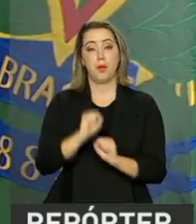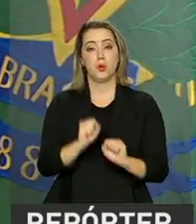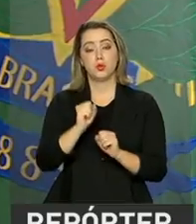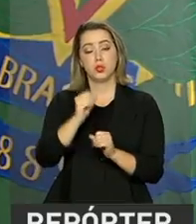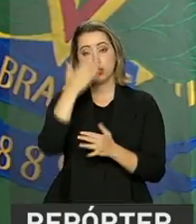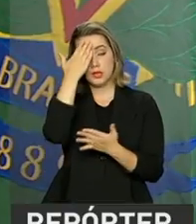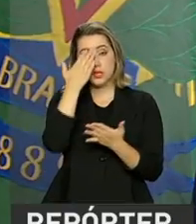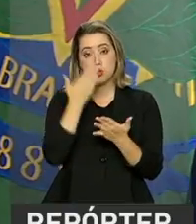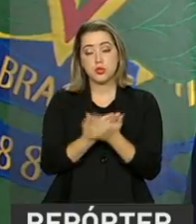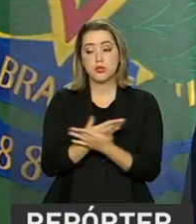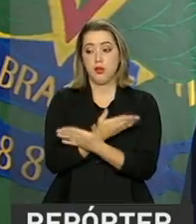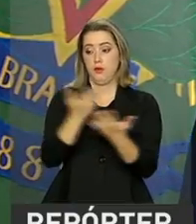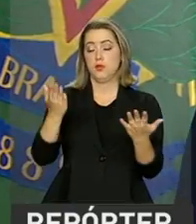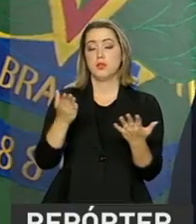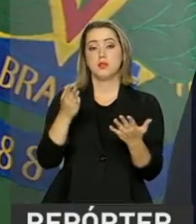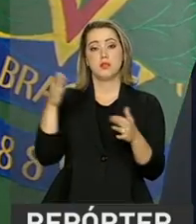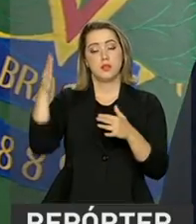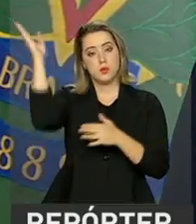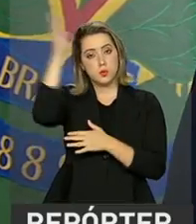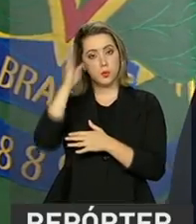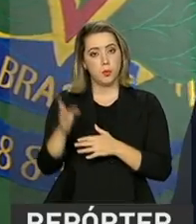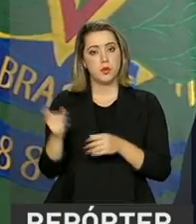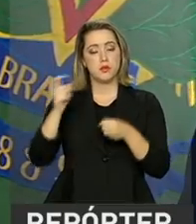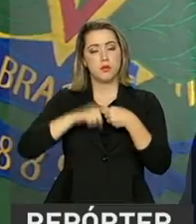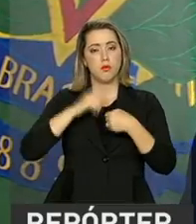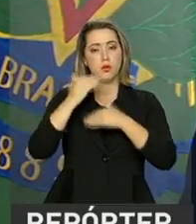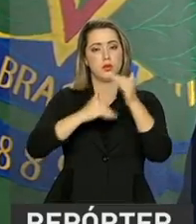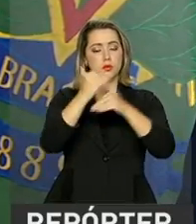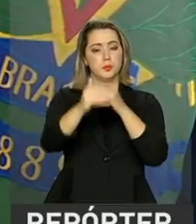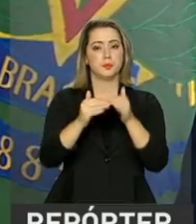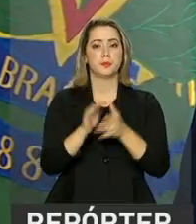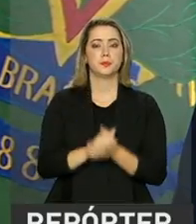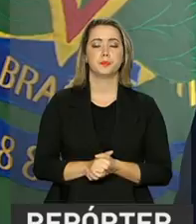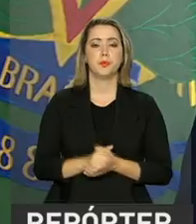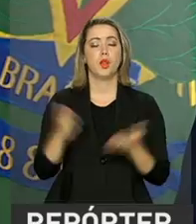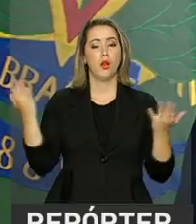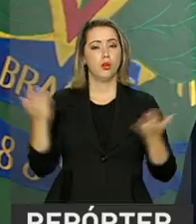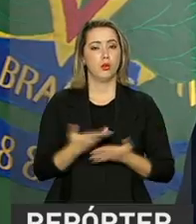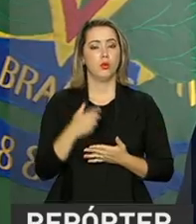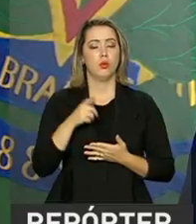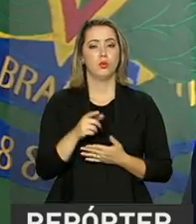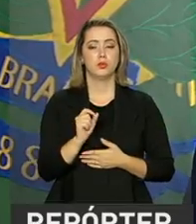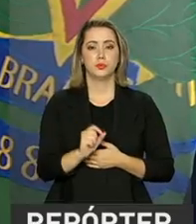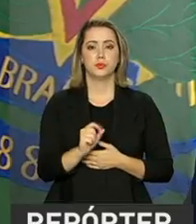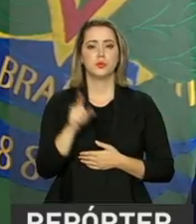brasil está retomando o caminho do crescimento agora